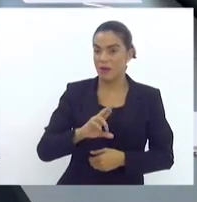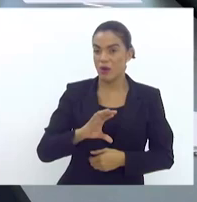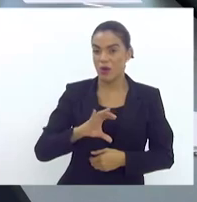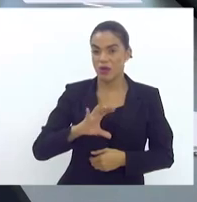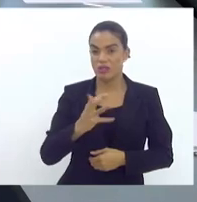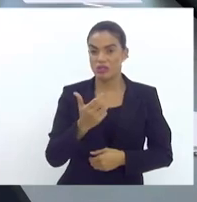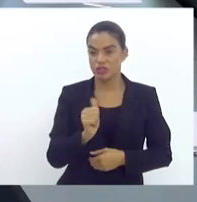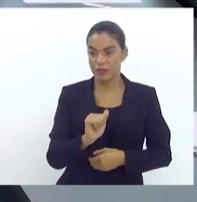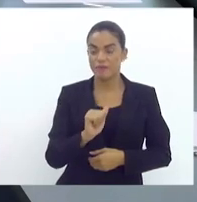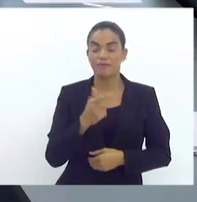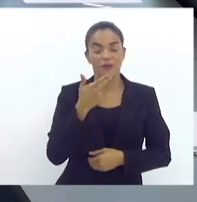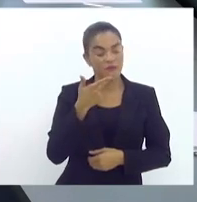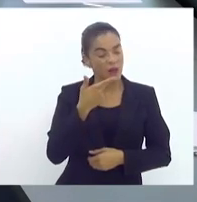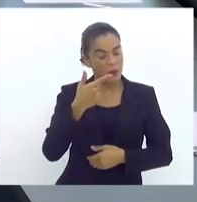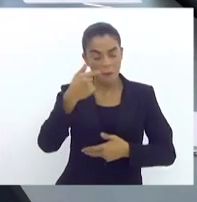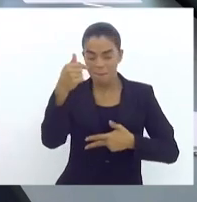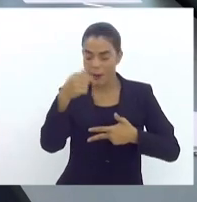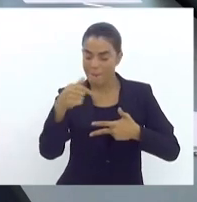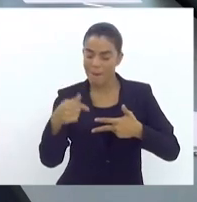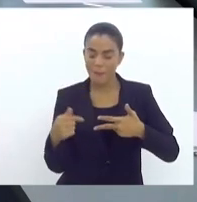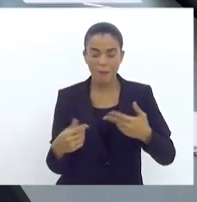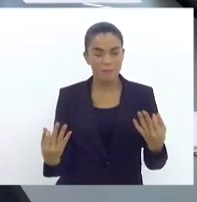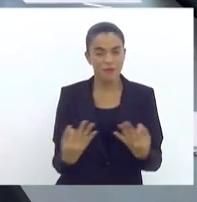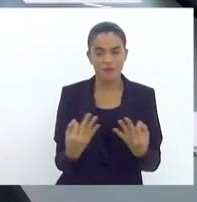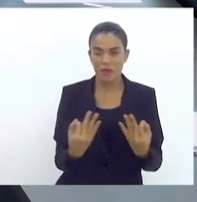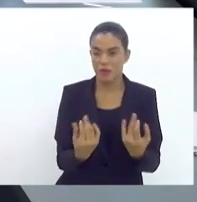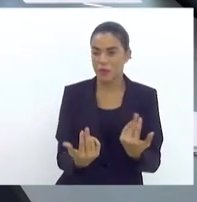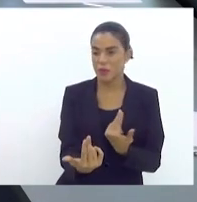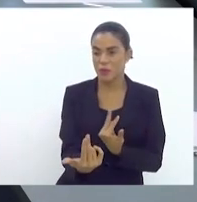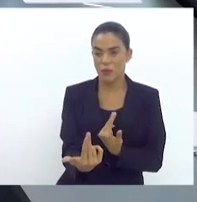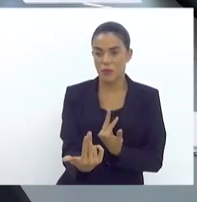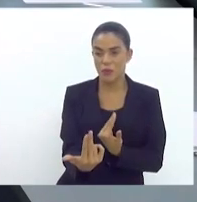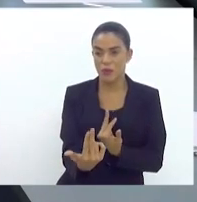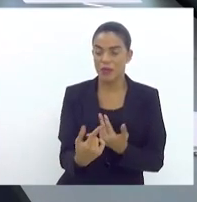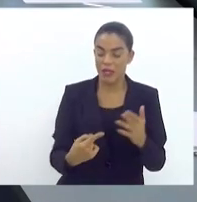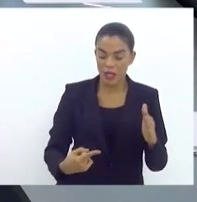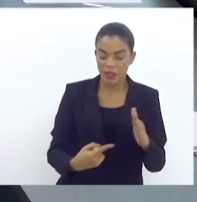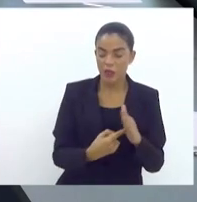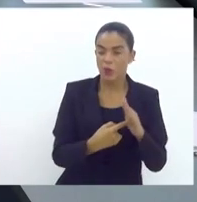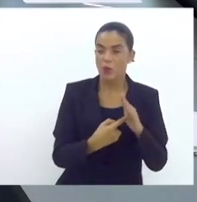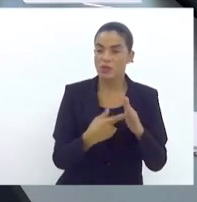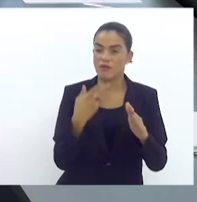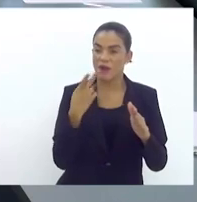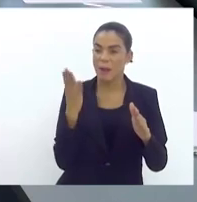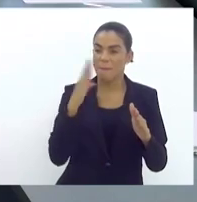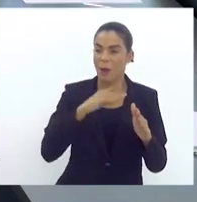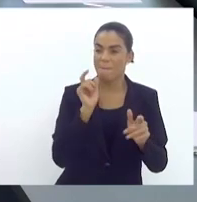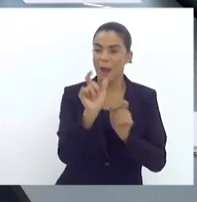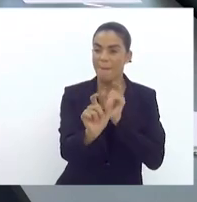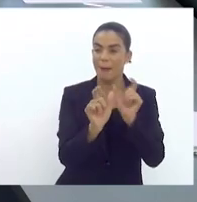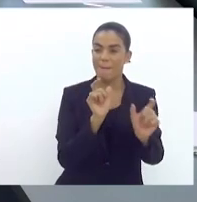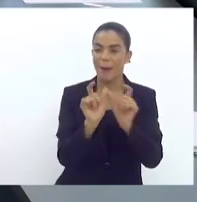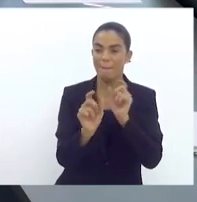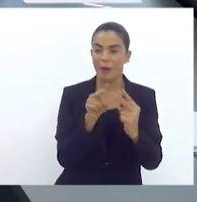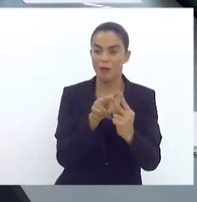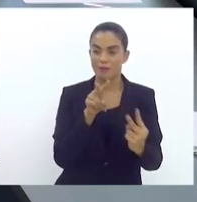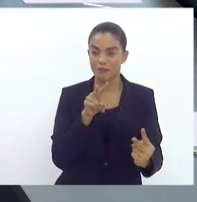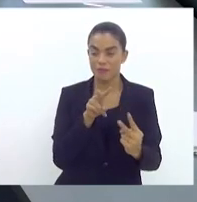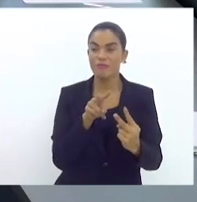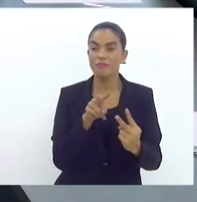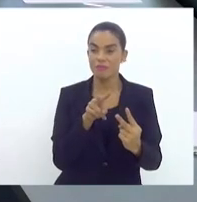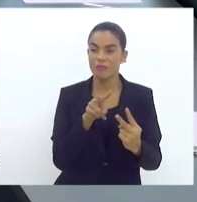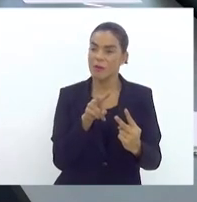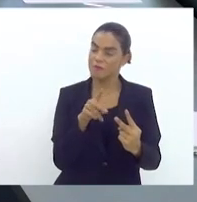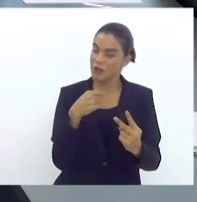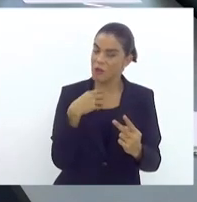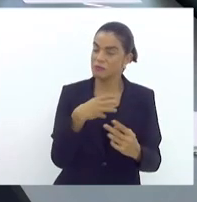eu gostaria de pontuar é que essa questão da denúncia caluniosa que me deixou assim de certa forma